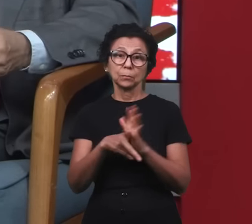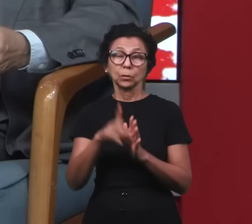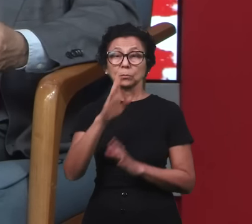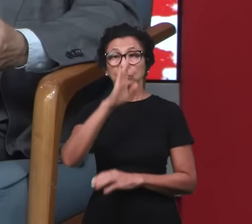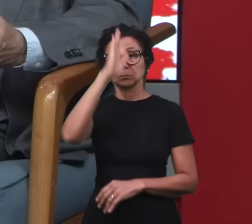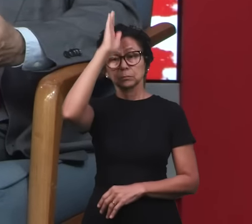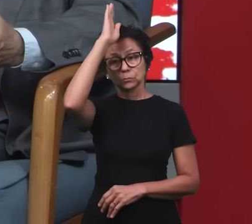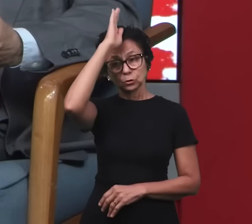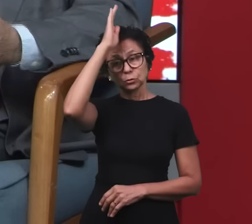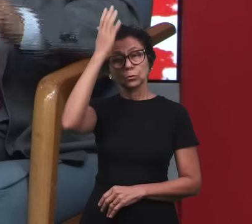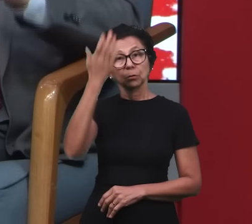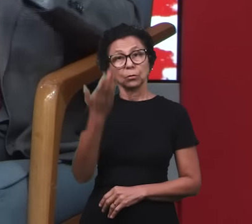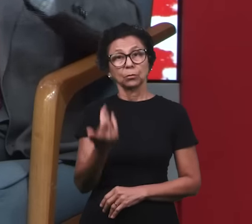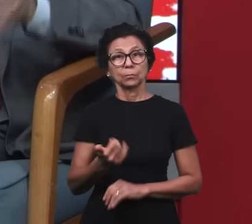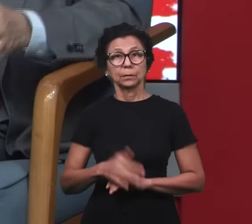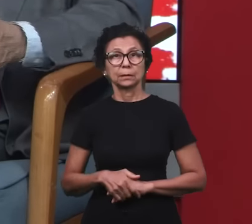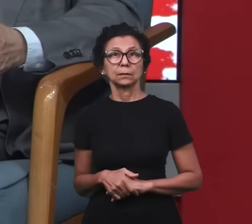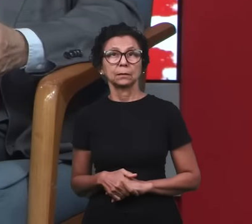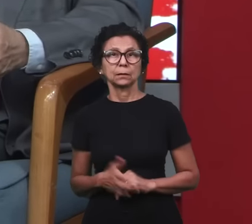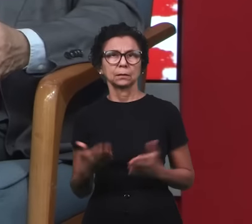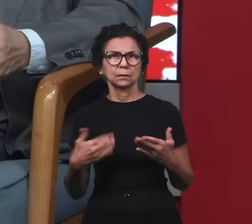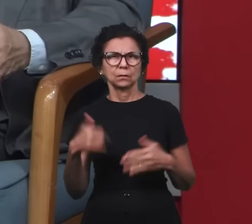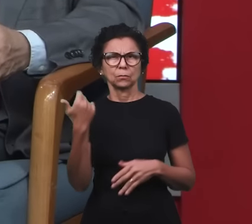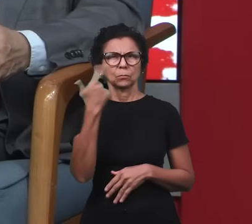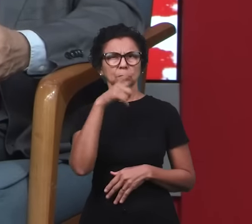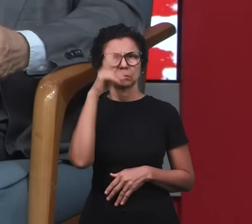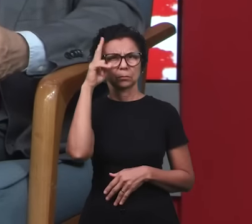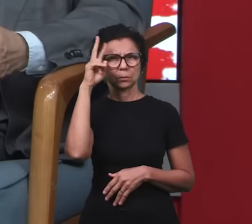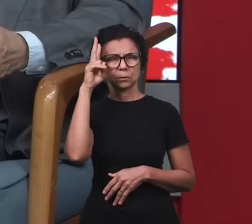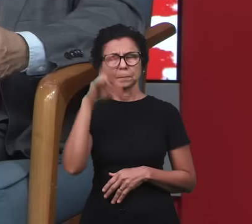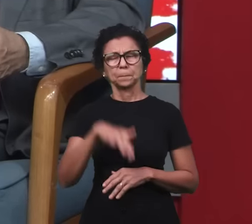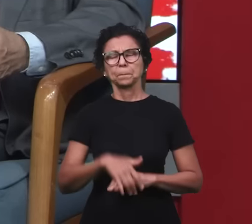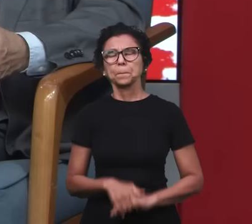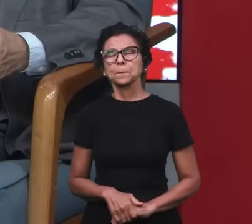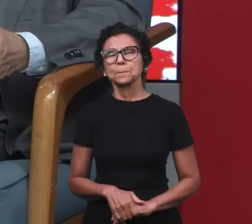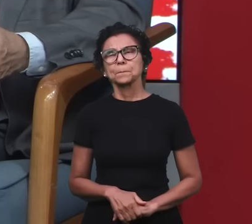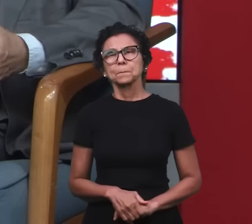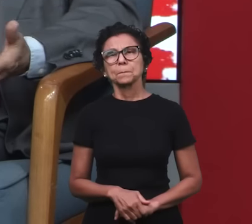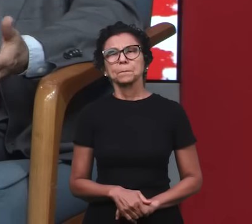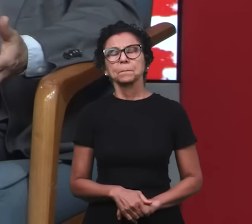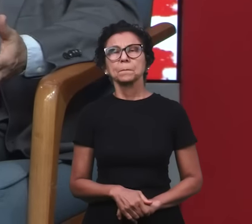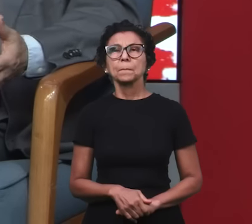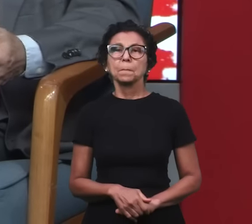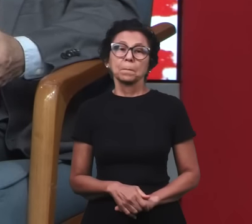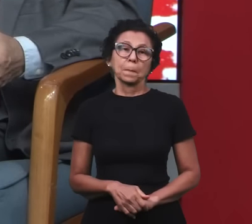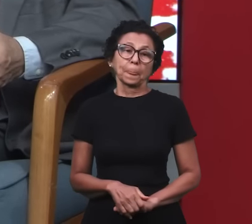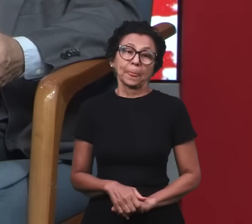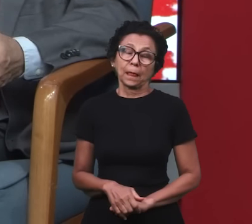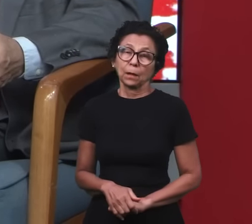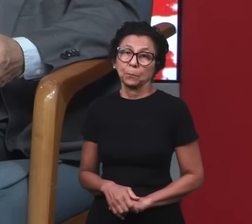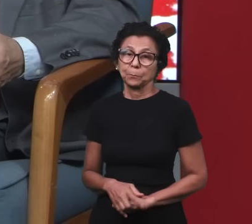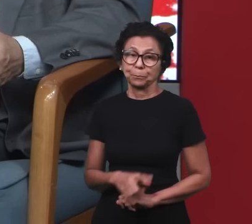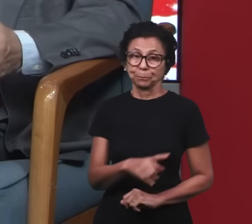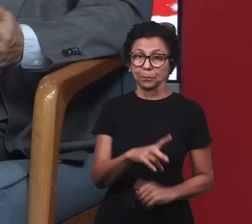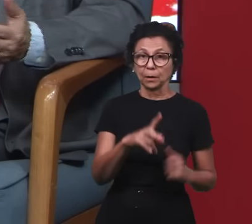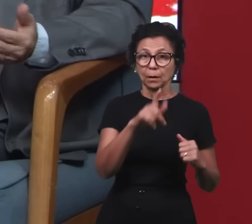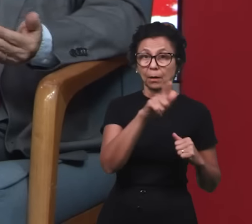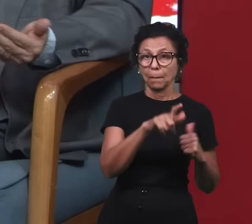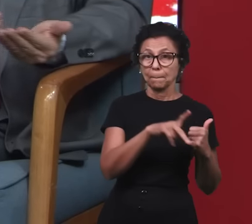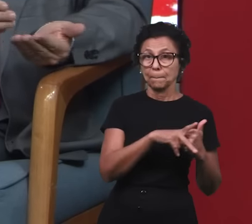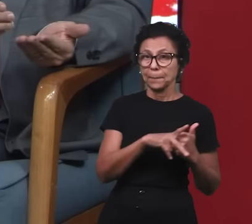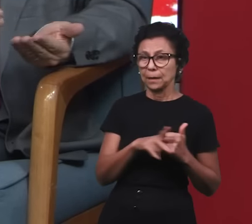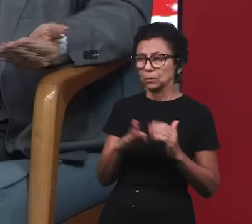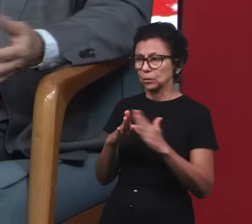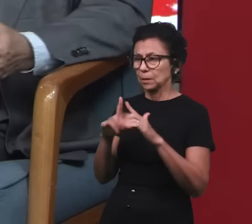causa da cidade onde ele nascera. Isso é uma outra história. Mas Pedro perseguiu a igreja porque ele tinha